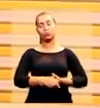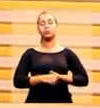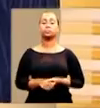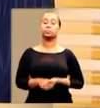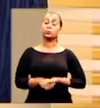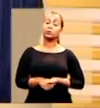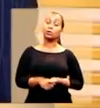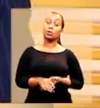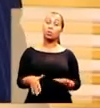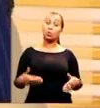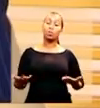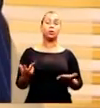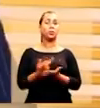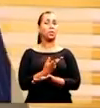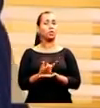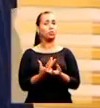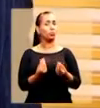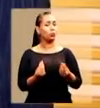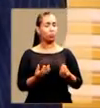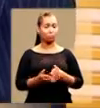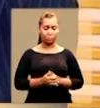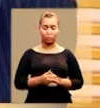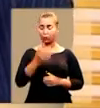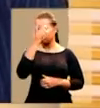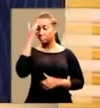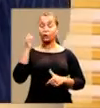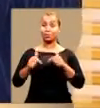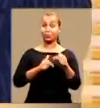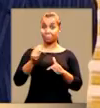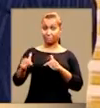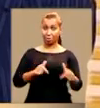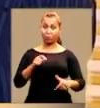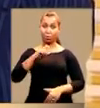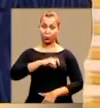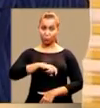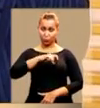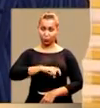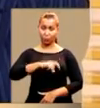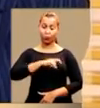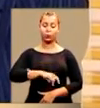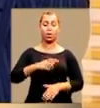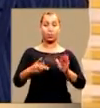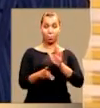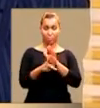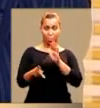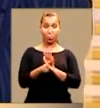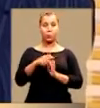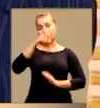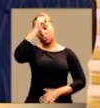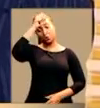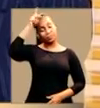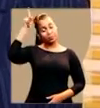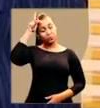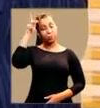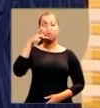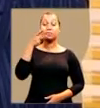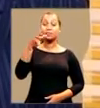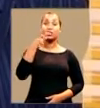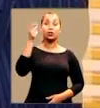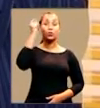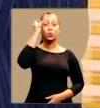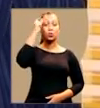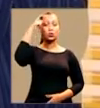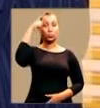cultura. Porque há um erro muito grande até no pessoal que trabalha com finanças nas prefeituras, que eles chamam de